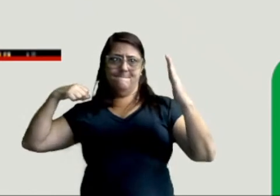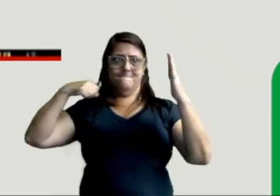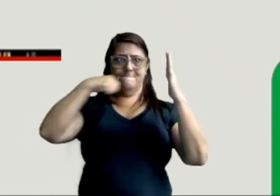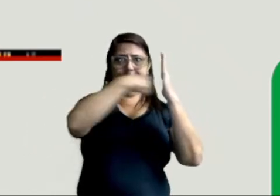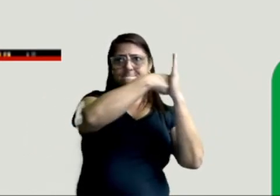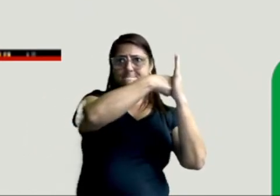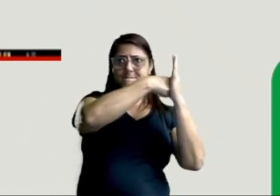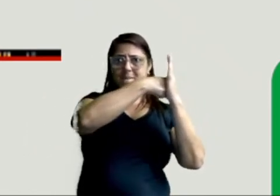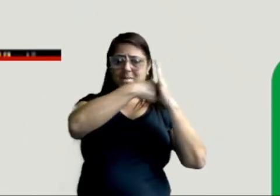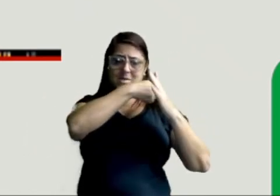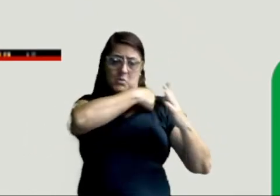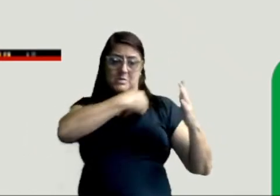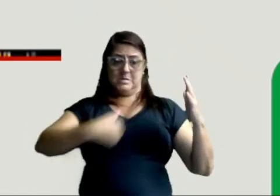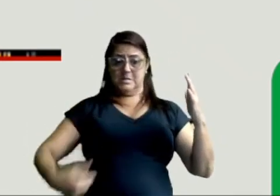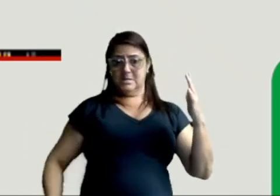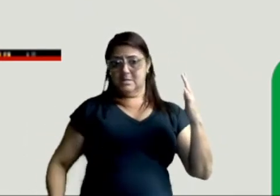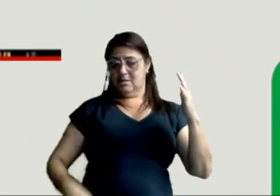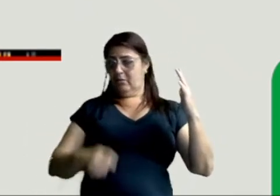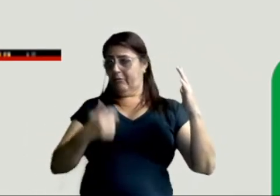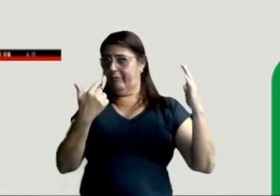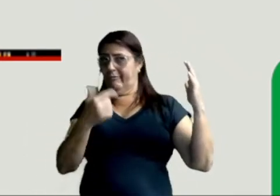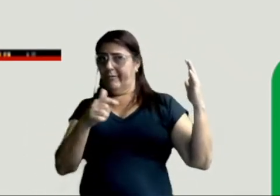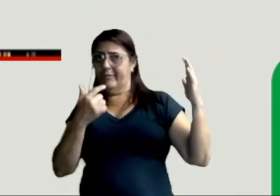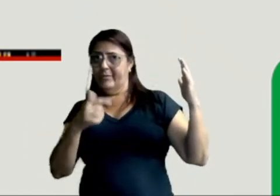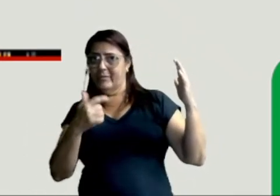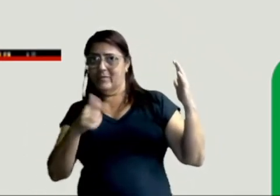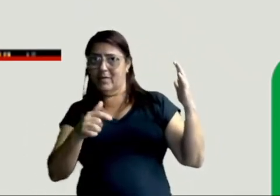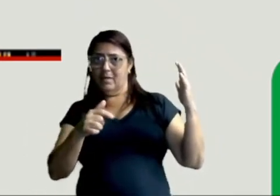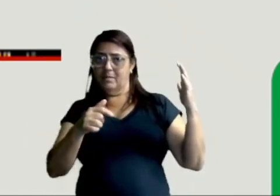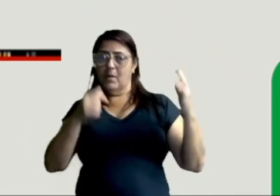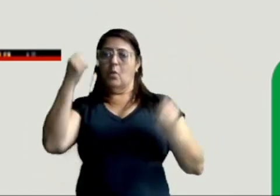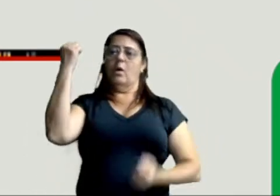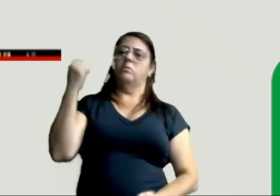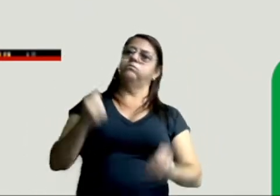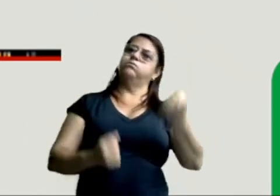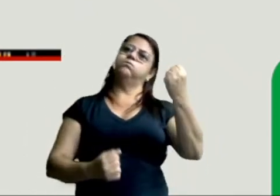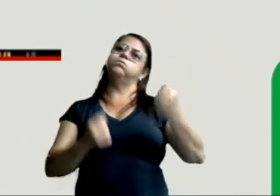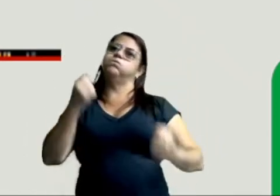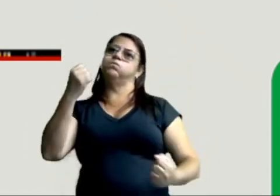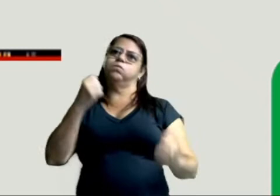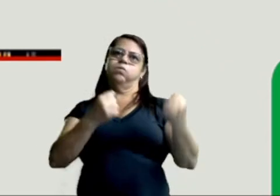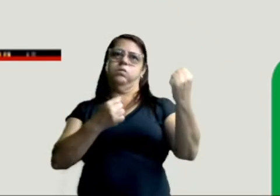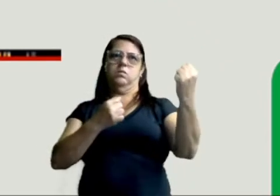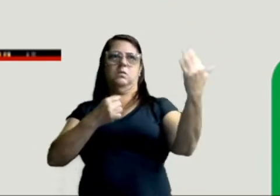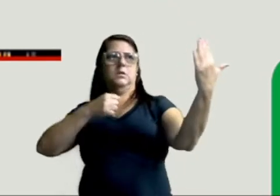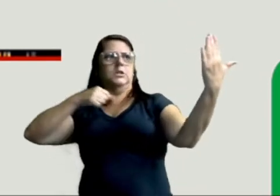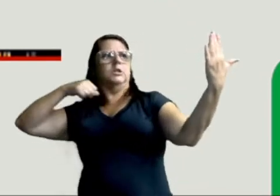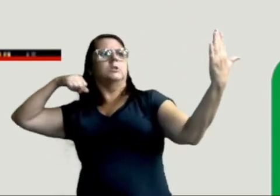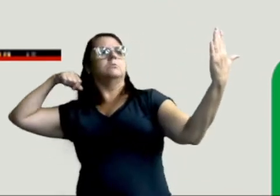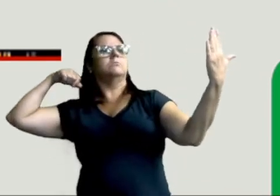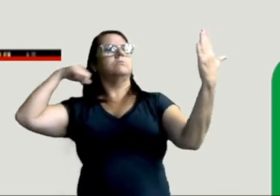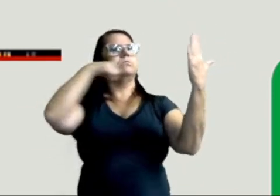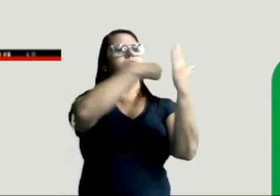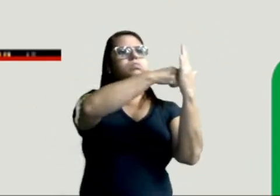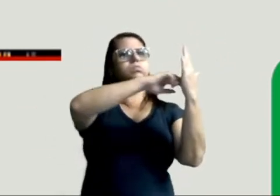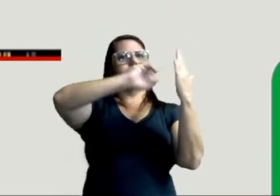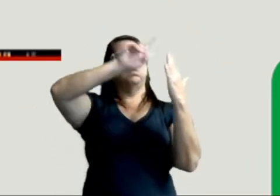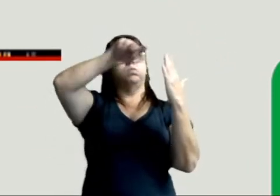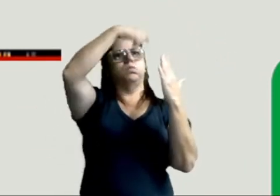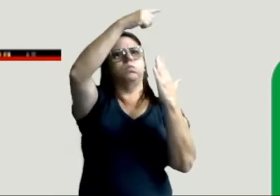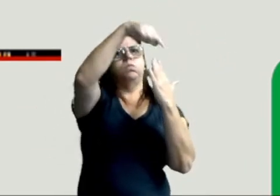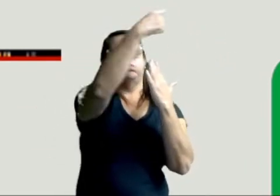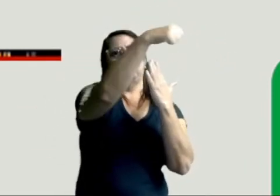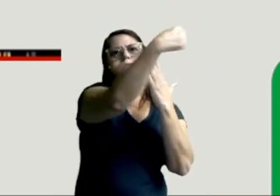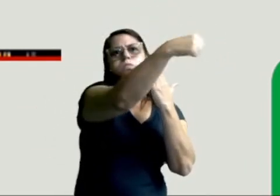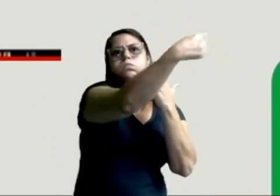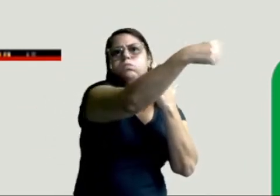cinto de segurança, tá? Tu tá em movimento, o carro bate, tu é lançado para onde? Para frente. Por quê, professor? Porque